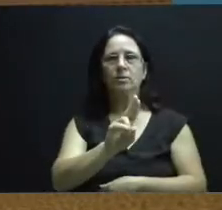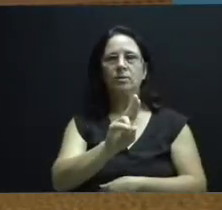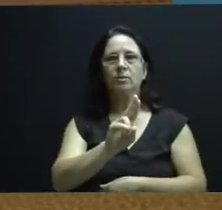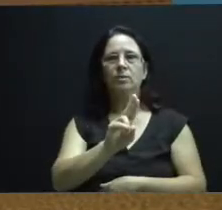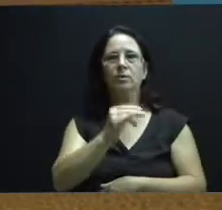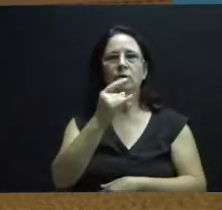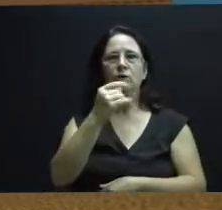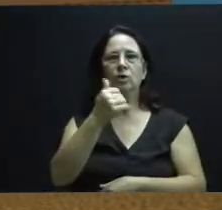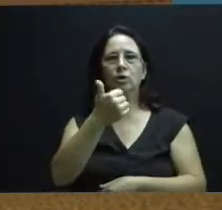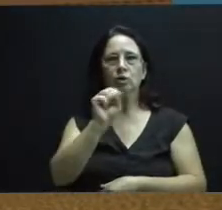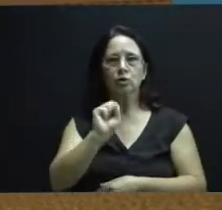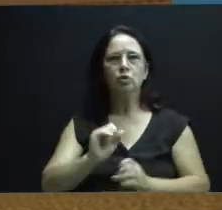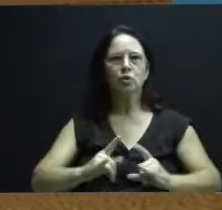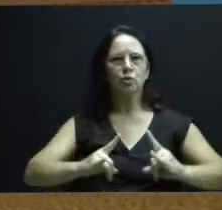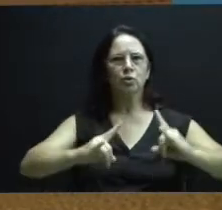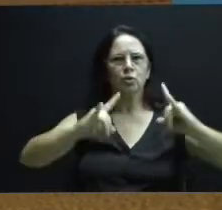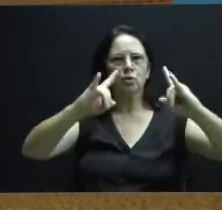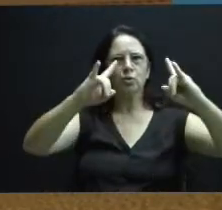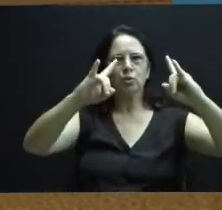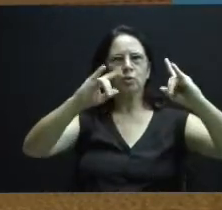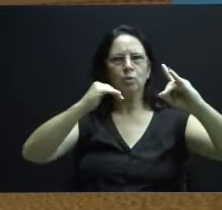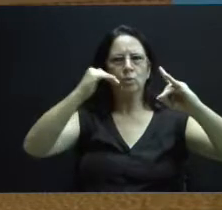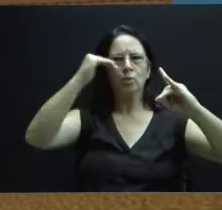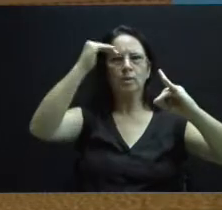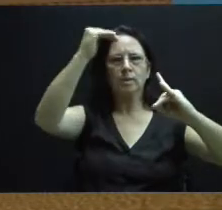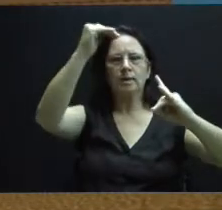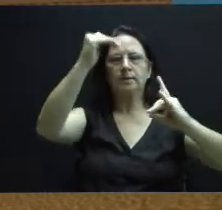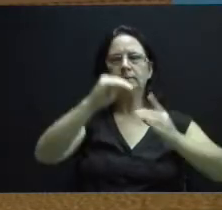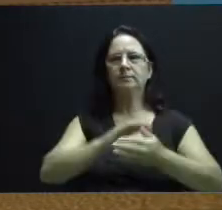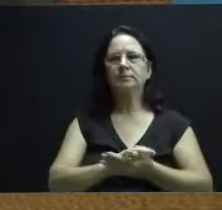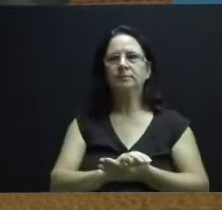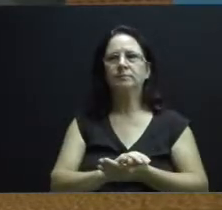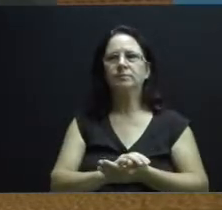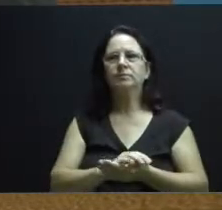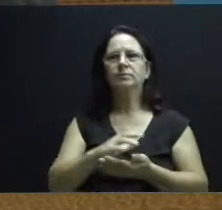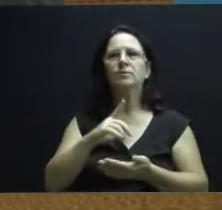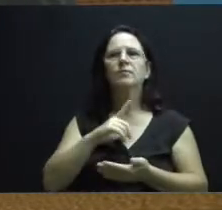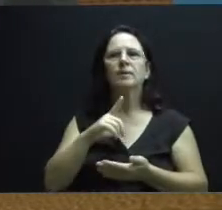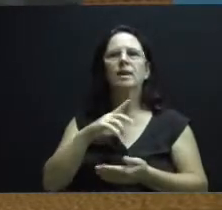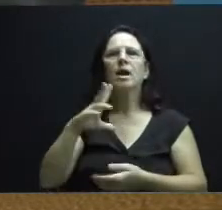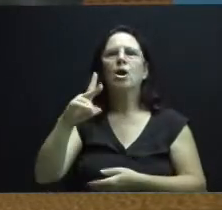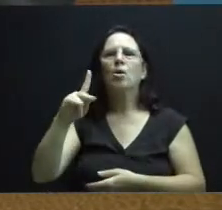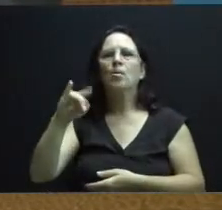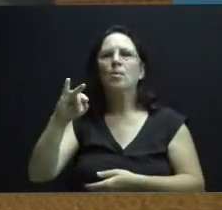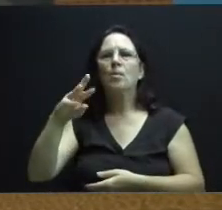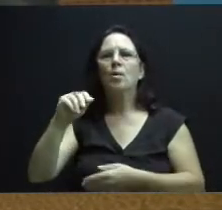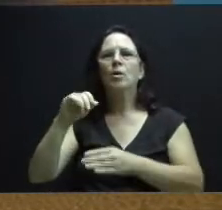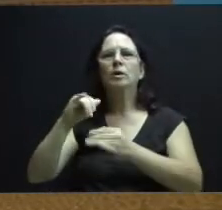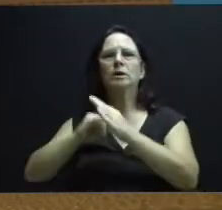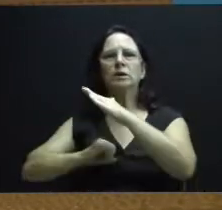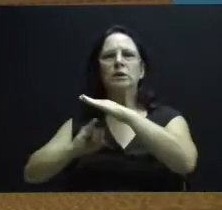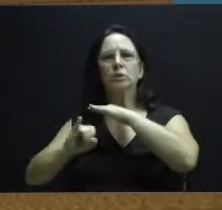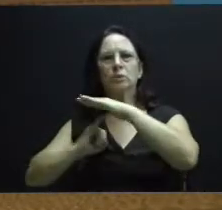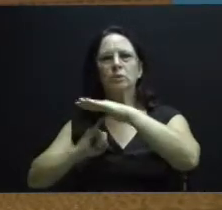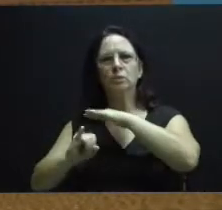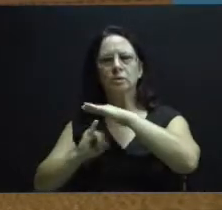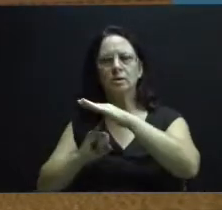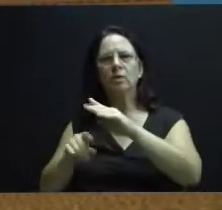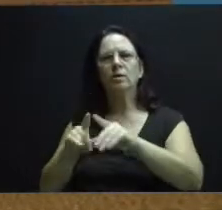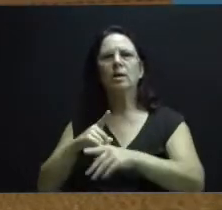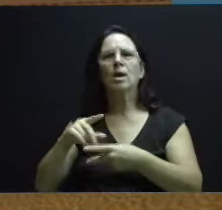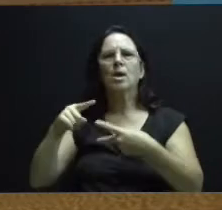de apartamentos vereador sérgio a nós temos um pólo industrial que a maioria das empresas incluindo um